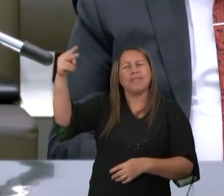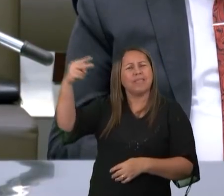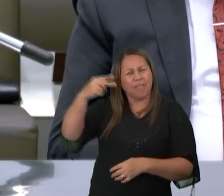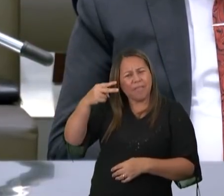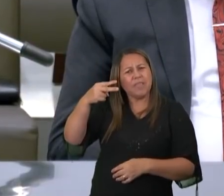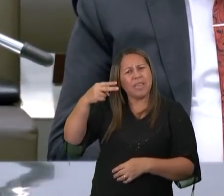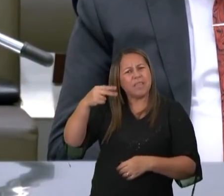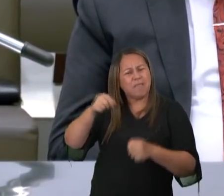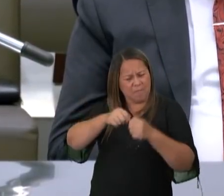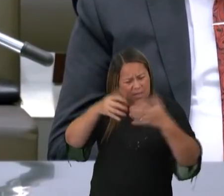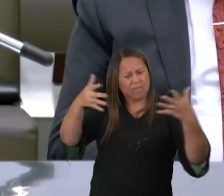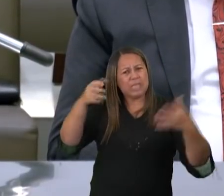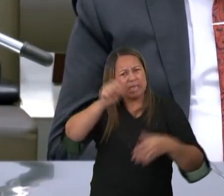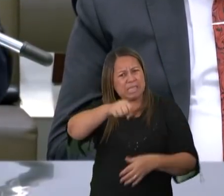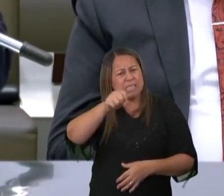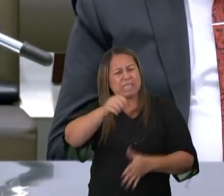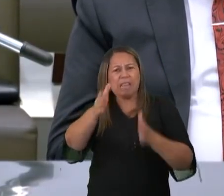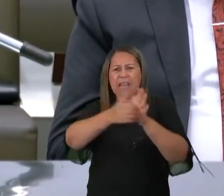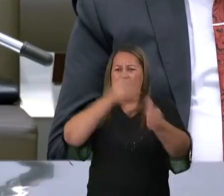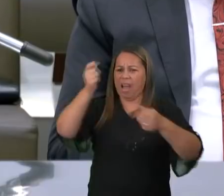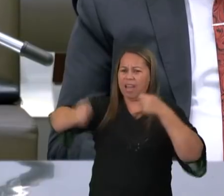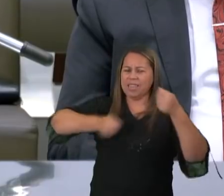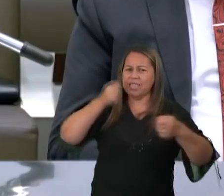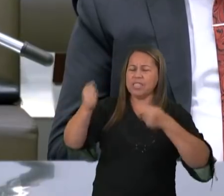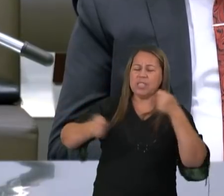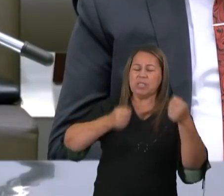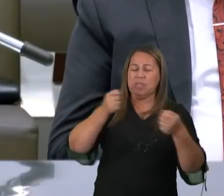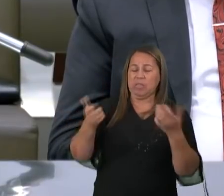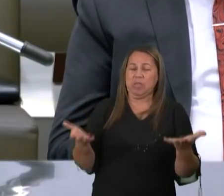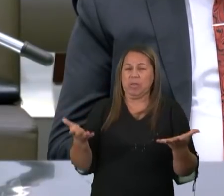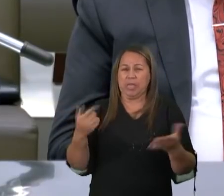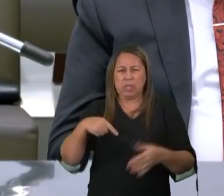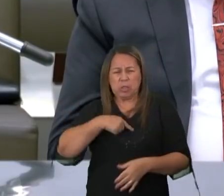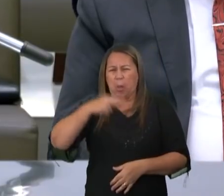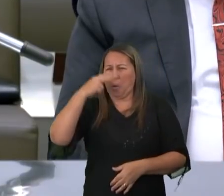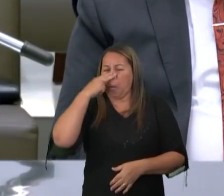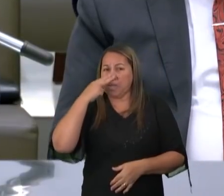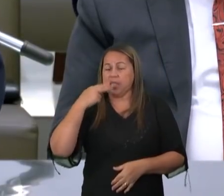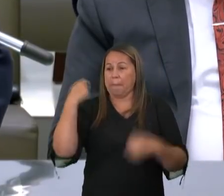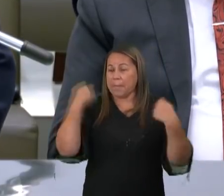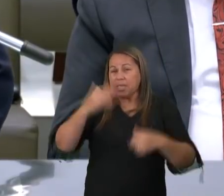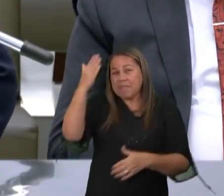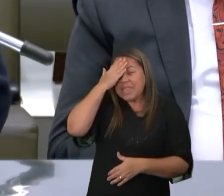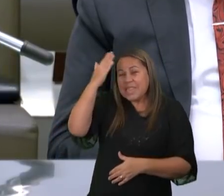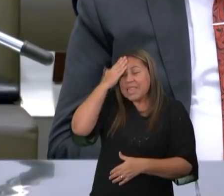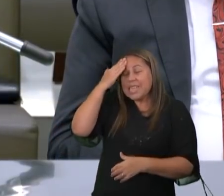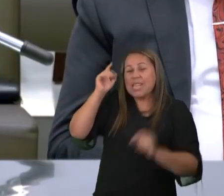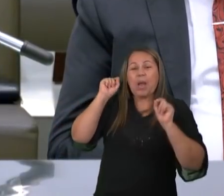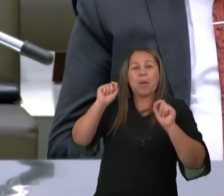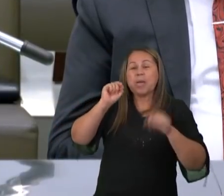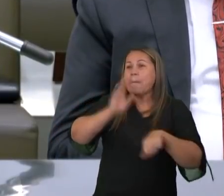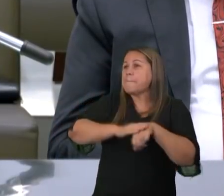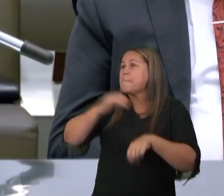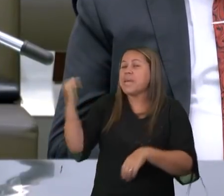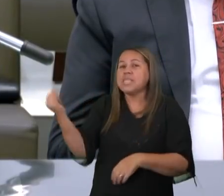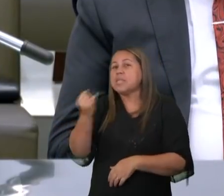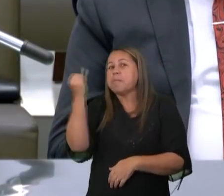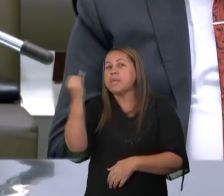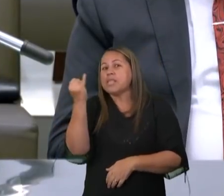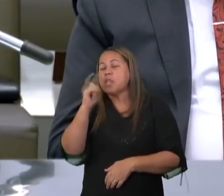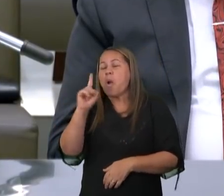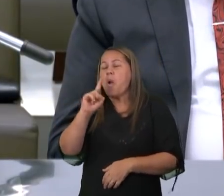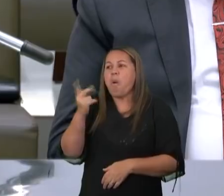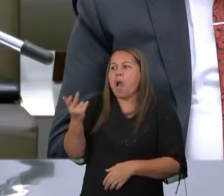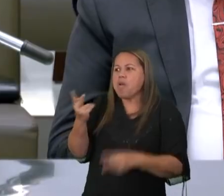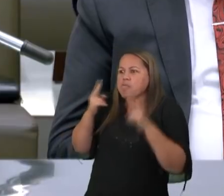Aleluia. Glória a Deus. É por isso que, como crentes, temos que entender que muitas vezes o que mais importa não é o que eu vejo,